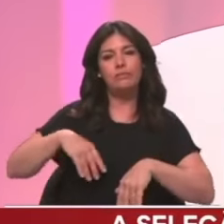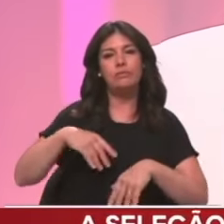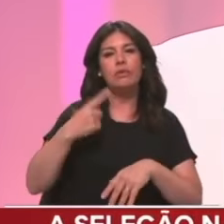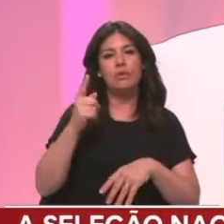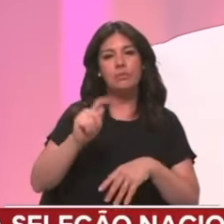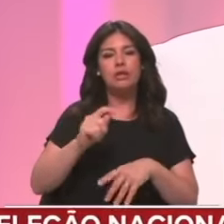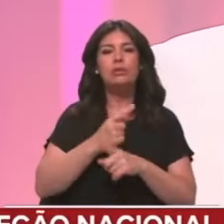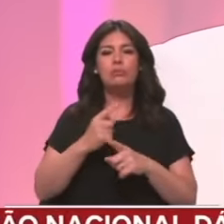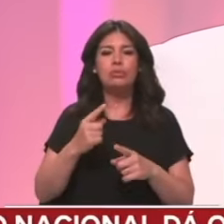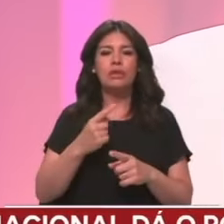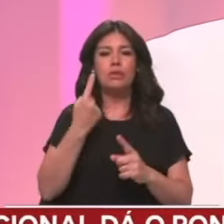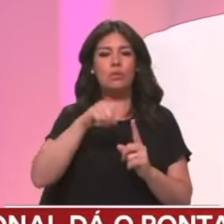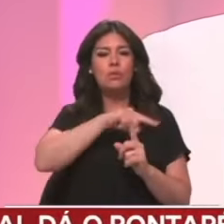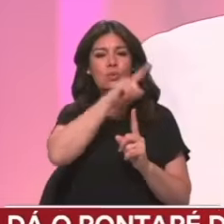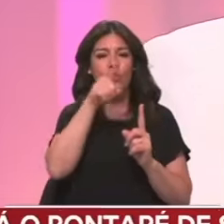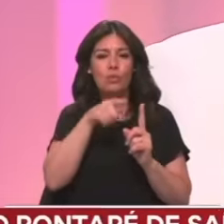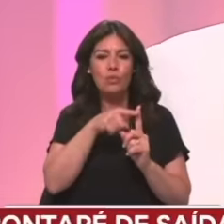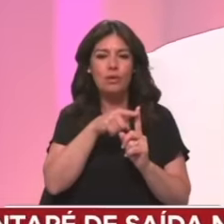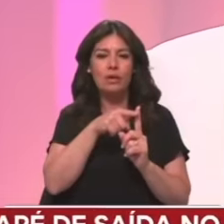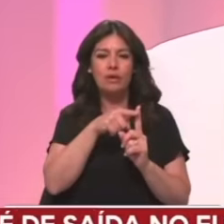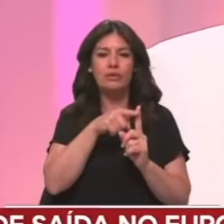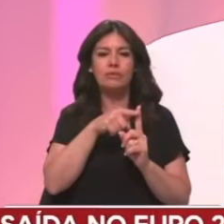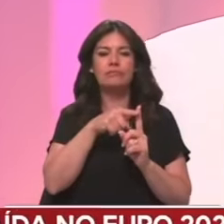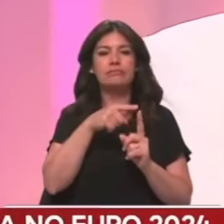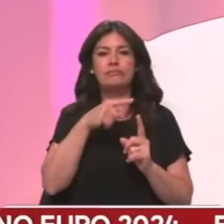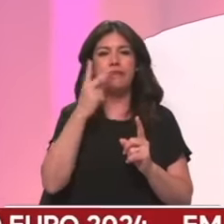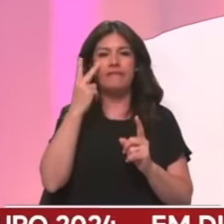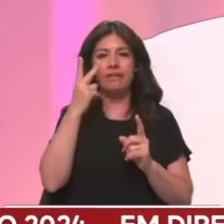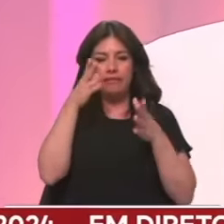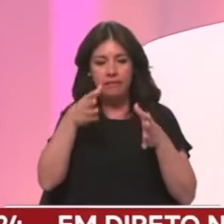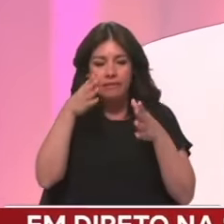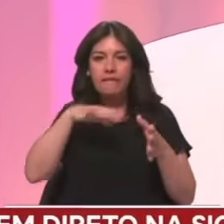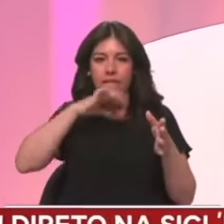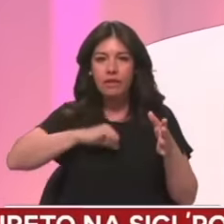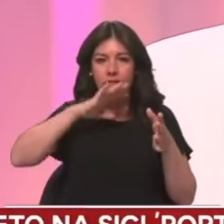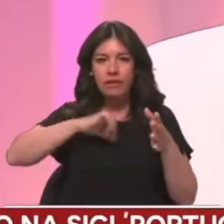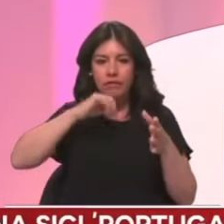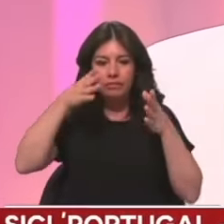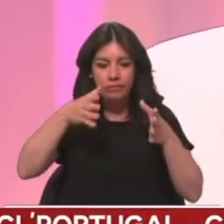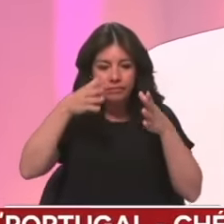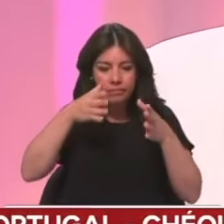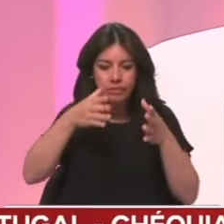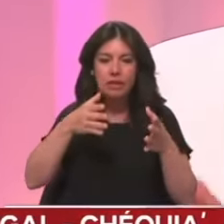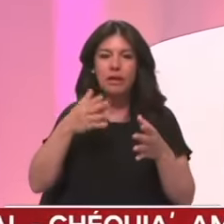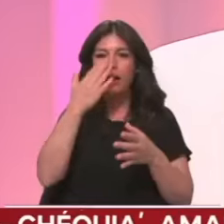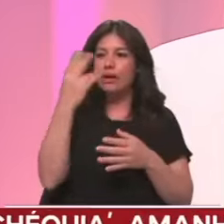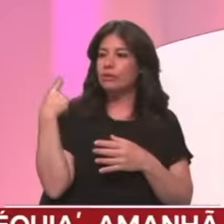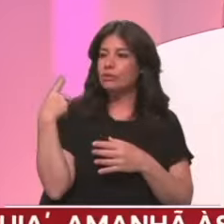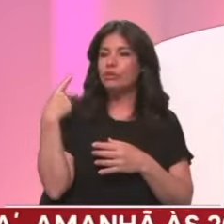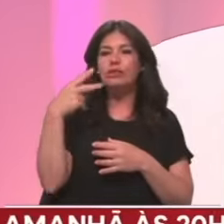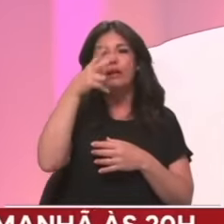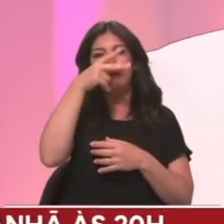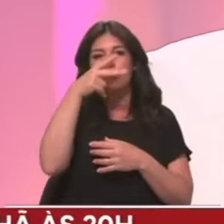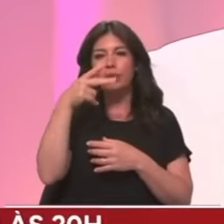ano vivemos muito em função dos filhos filhos filhos filhos filhos e esquecemo-nos completamente namorar